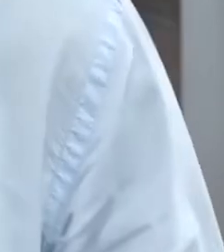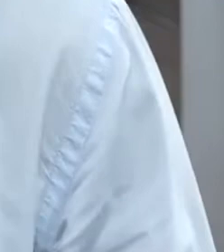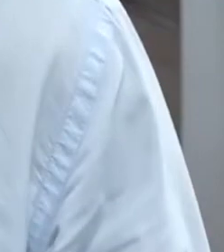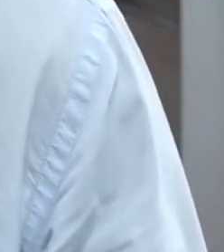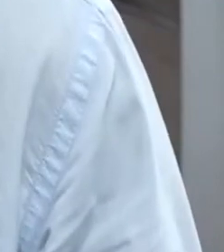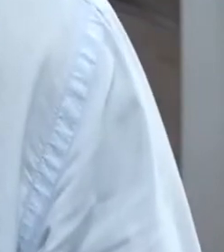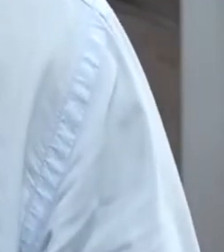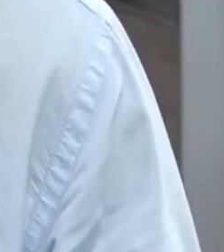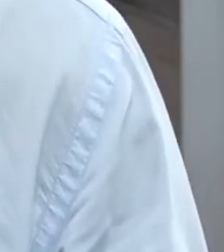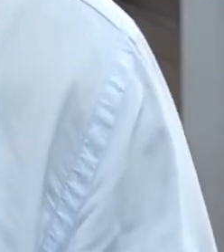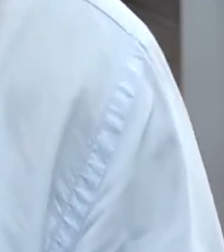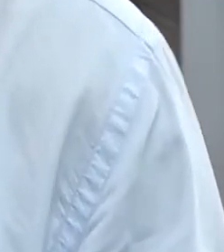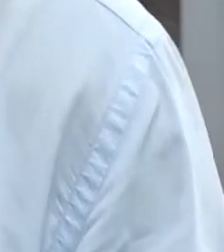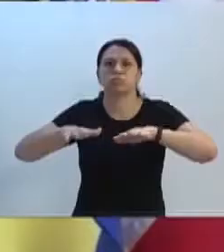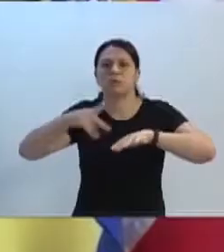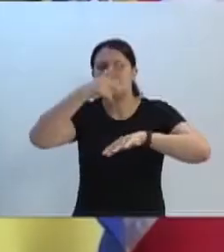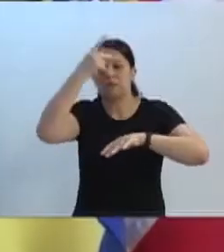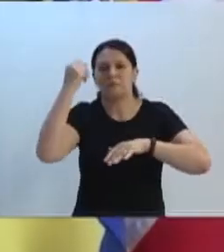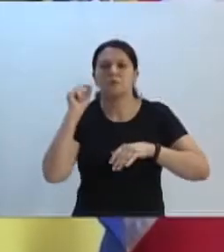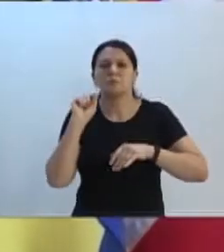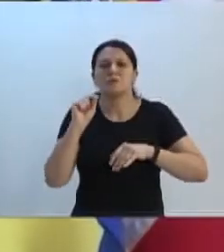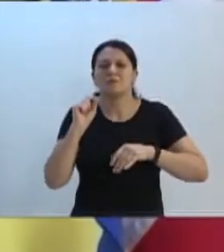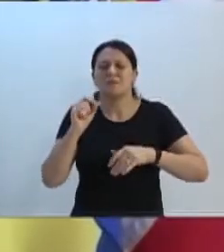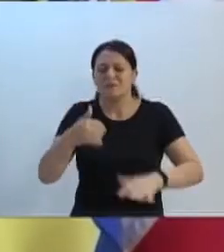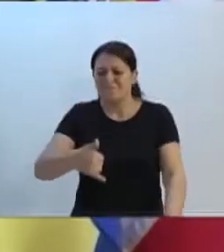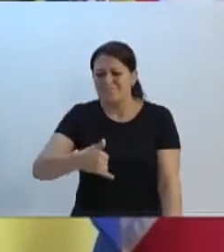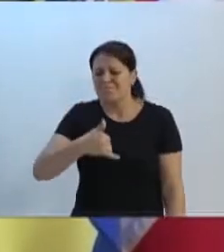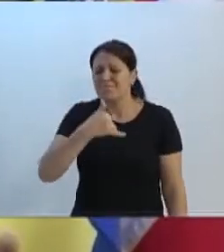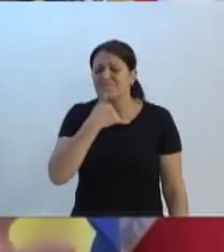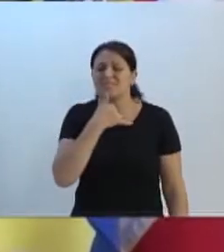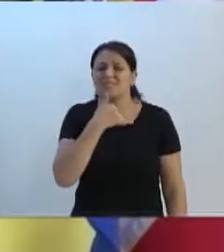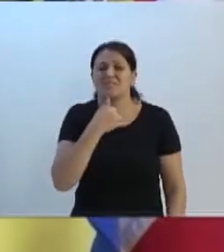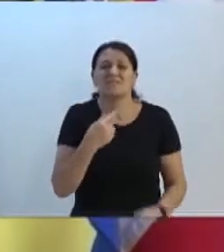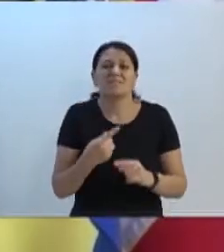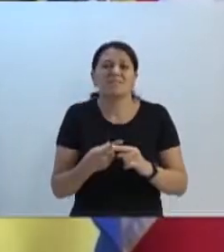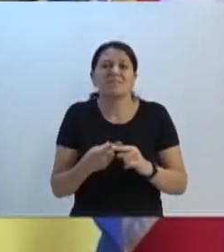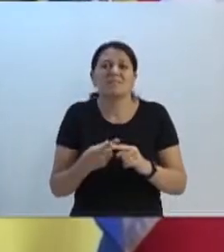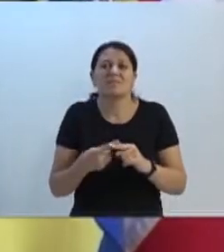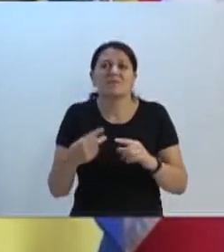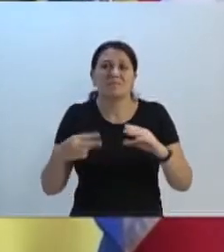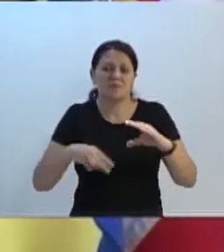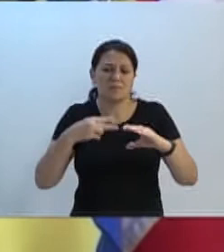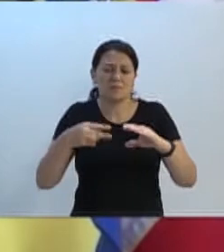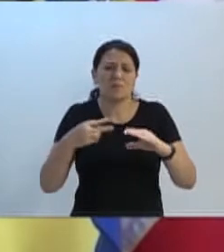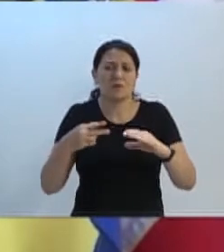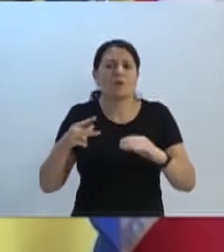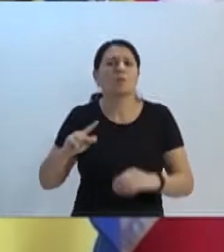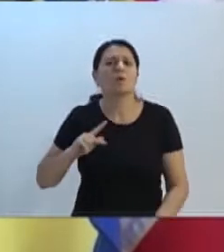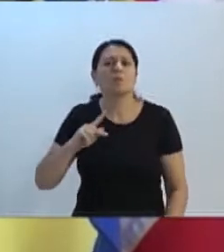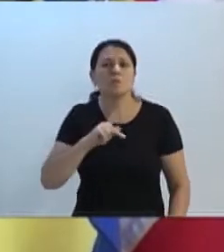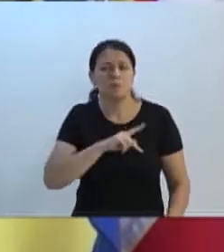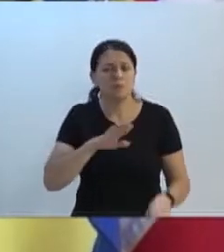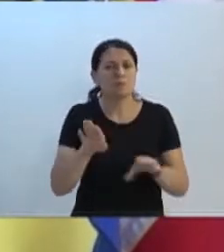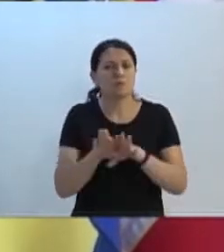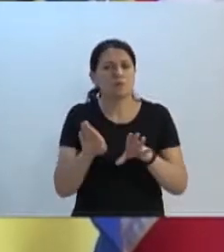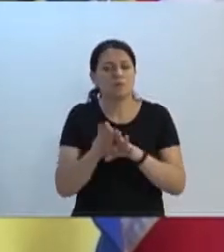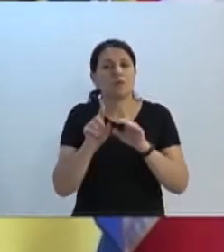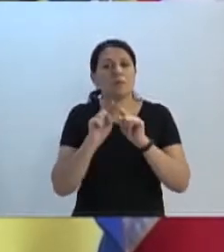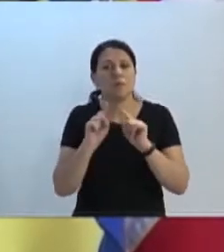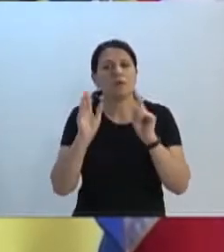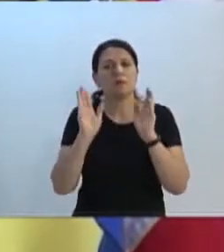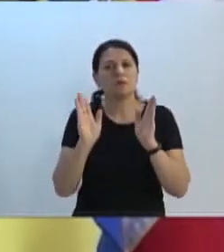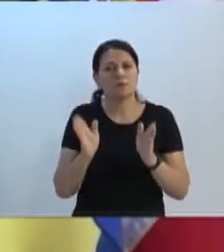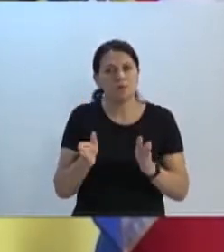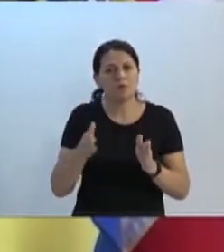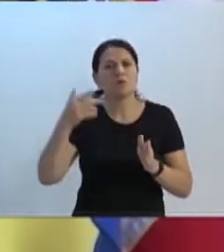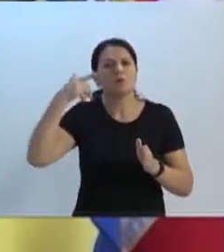os demais bairros da nossa cidade. O vereador Marcos da Rosa parabenizou o grupo de jovens que está promovendo um manifesto